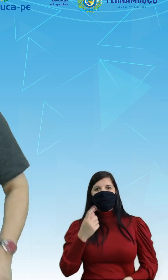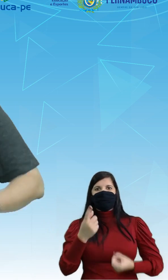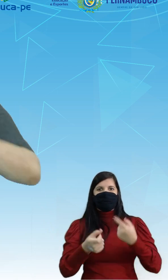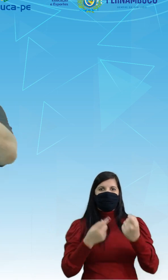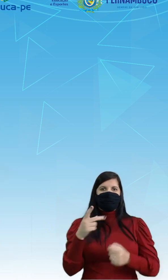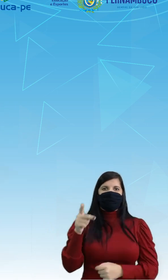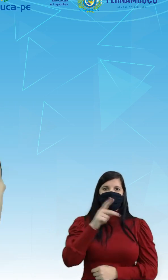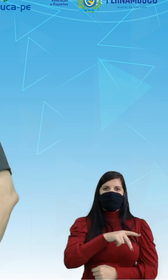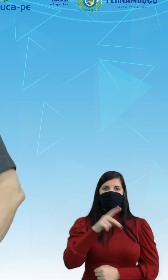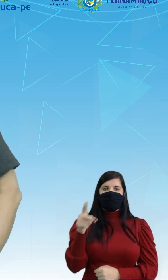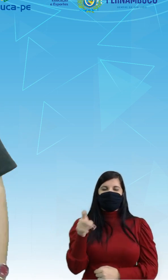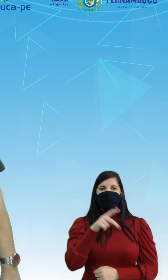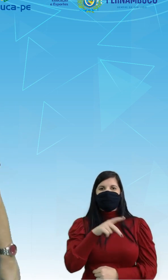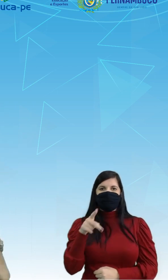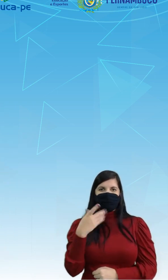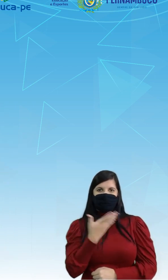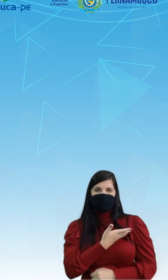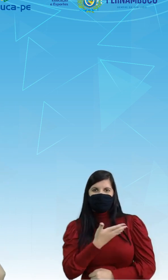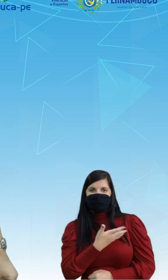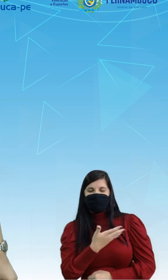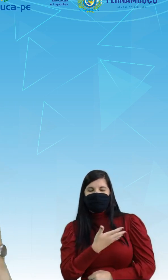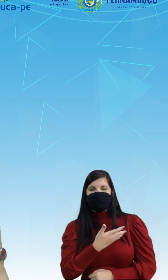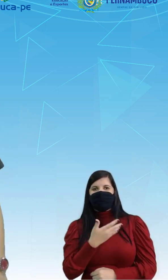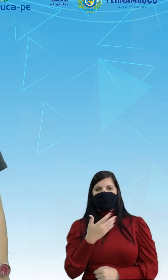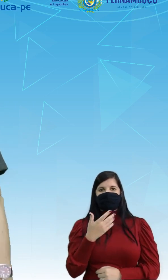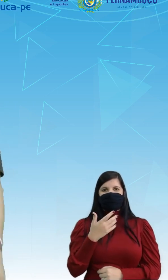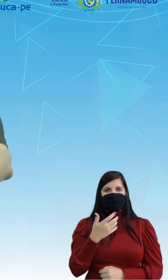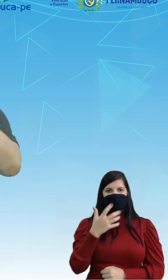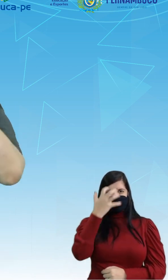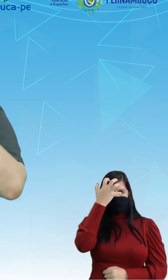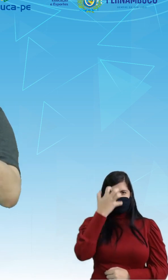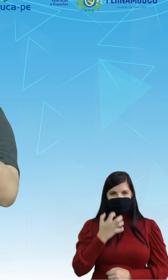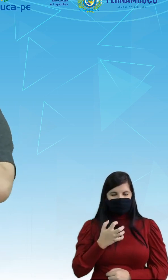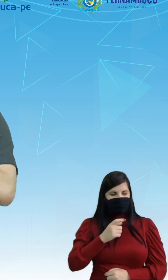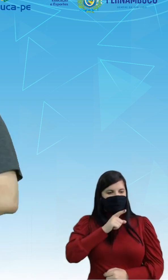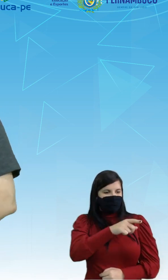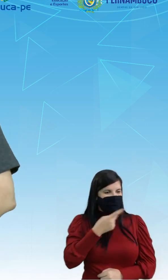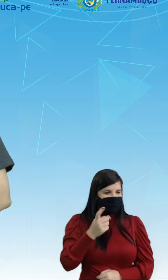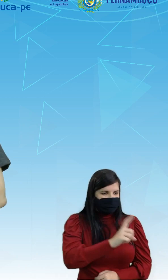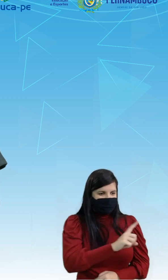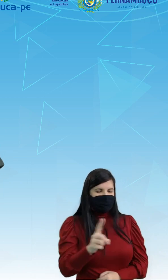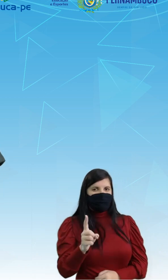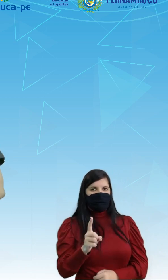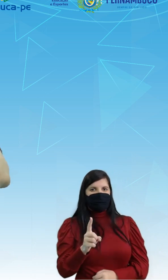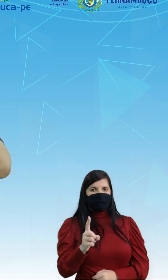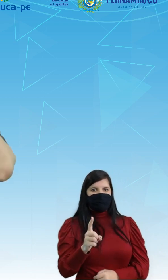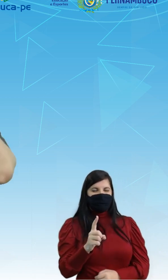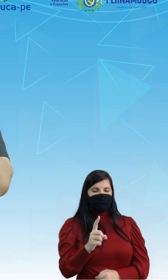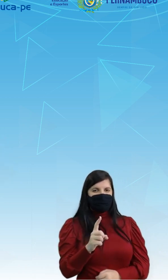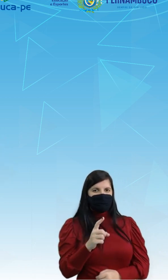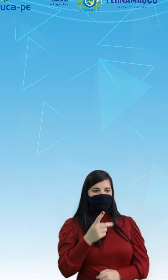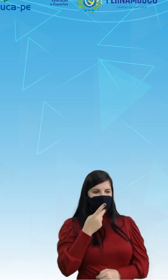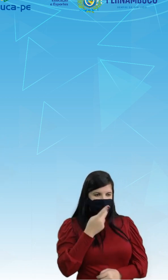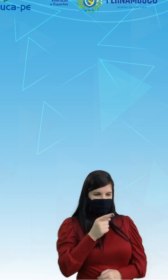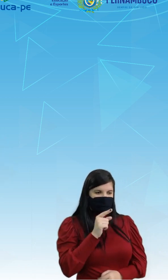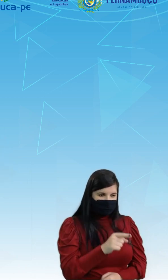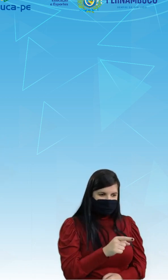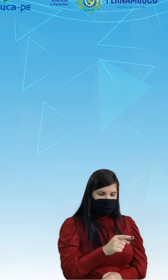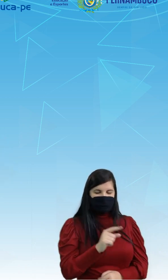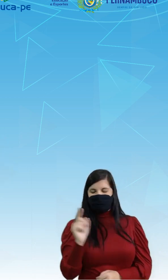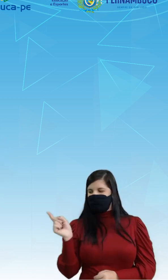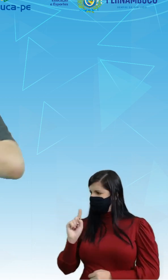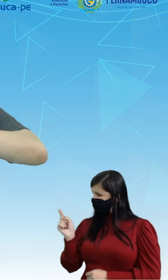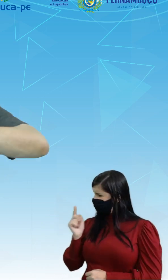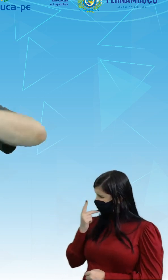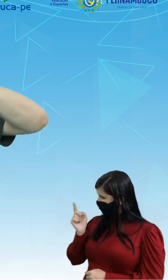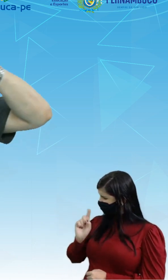o professor ou com um amigo, a gente se irrita e diz, você não disse isso, a pessoa disse. Aliás, você disse isso, a pessoa disse, eu